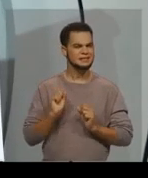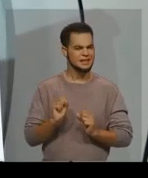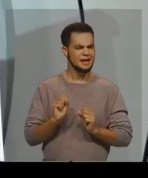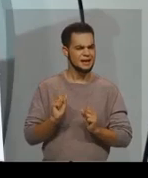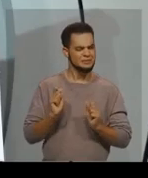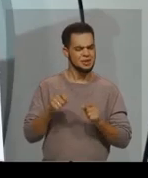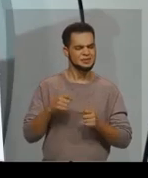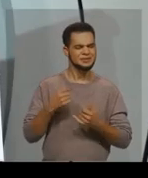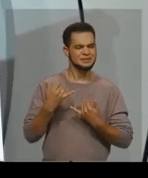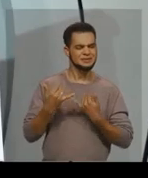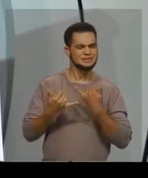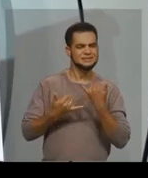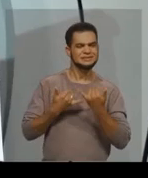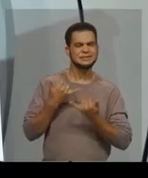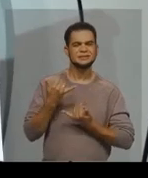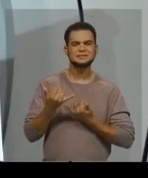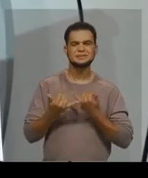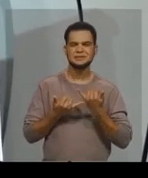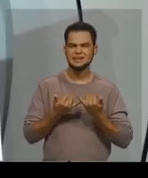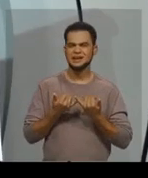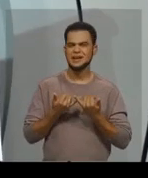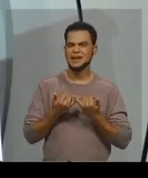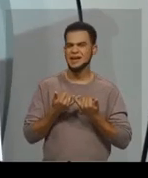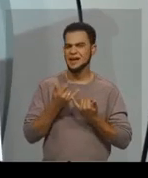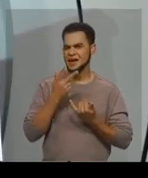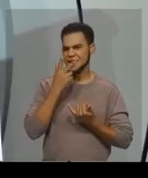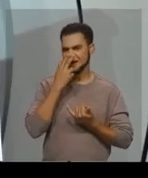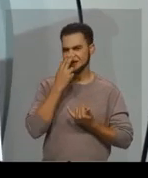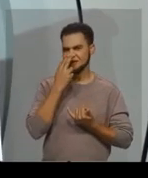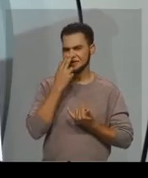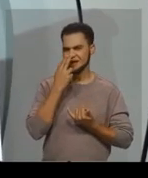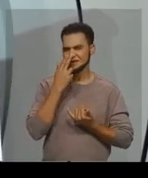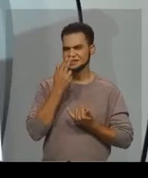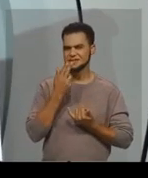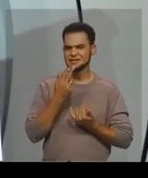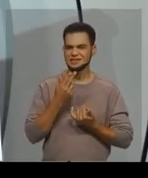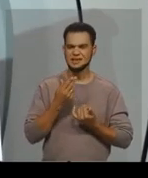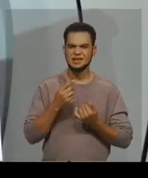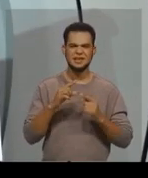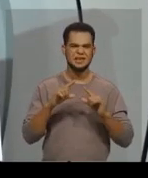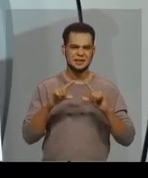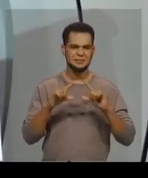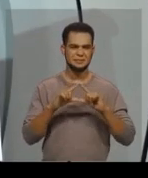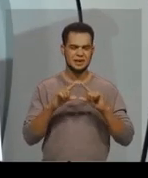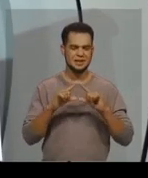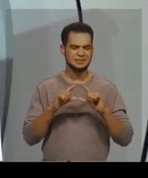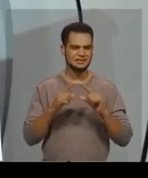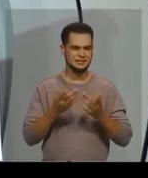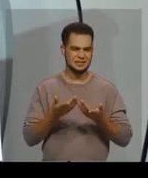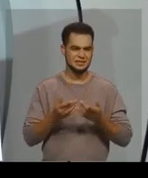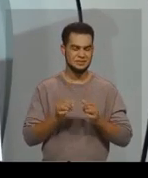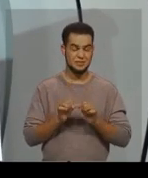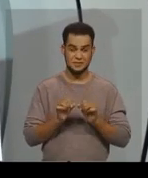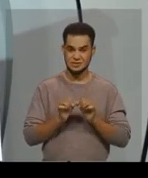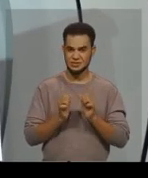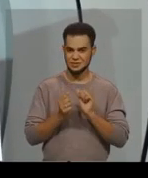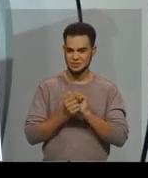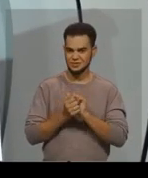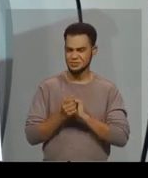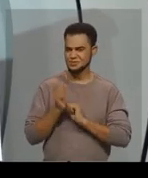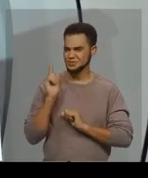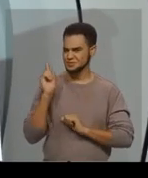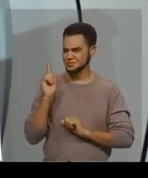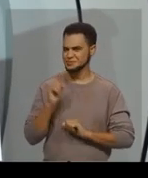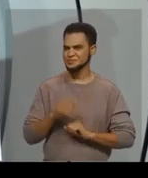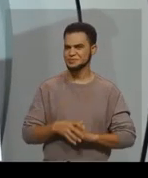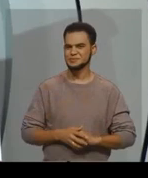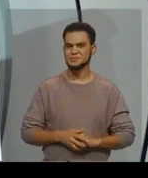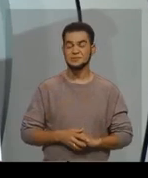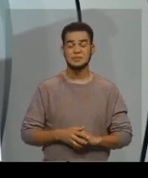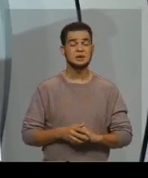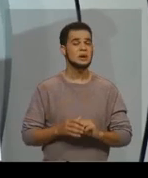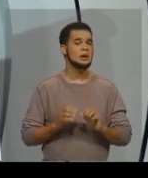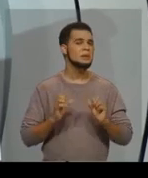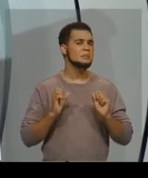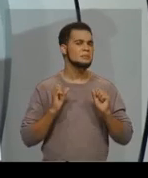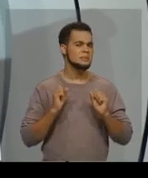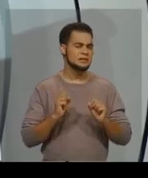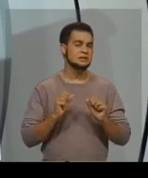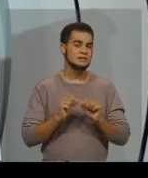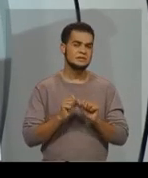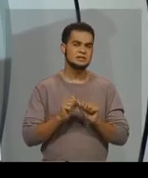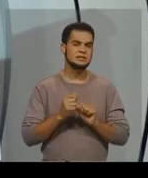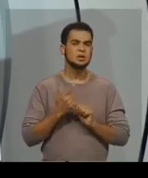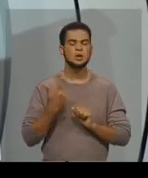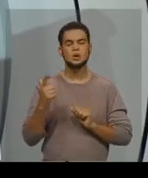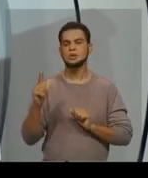de Bhaskara. Eu vou brincar de Bhaskara aqui com esse aqui, tá? Poderia resolver de outra forma, mas eu vou trabalhar